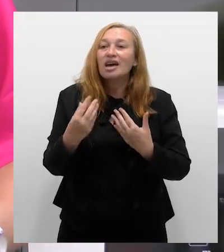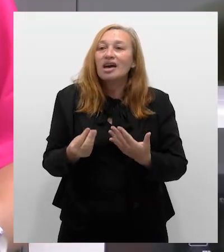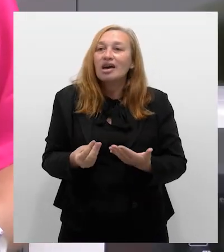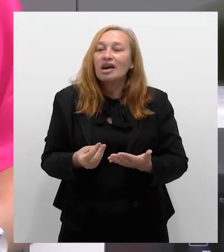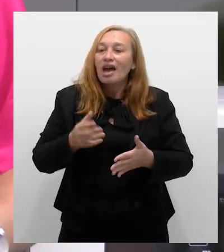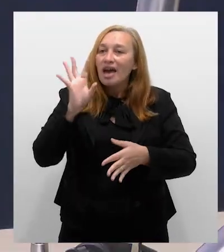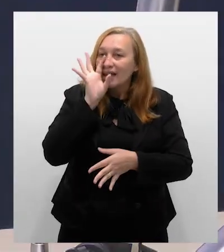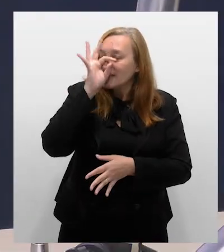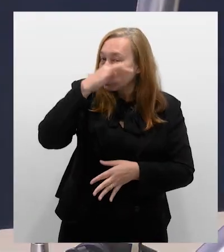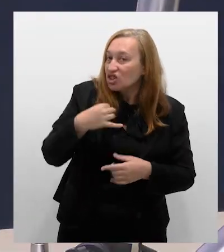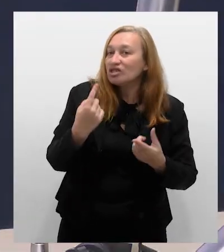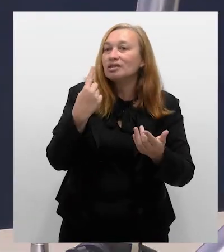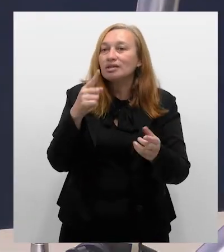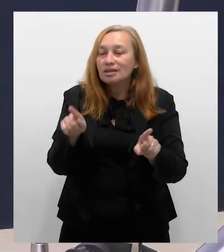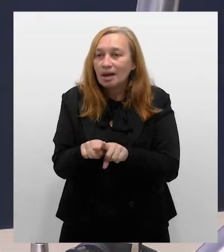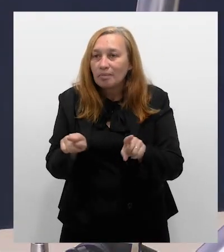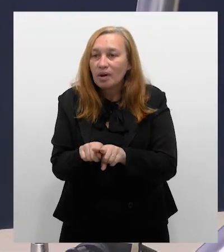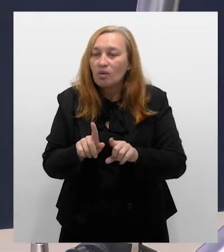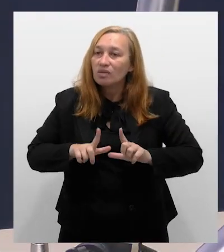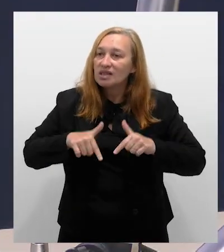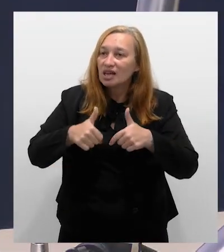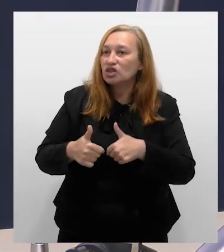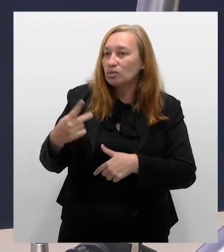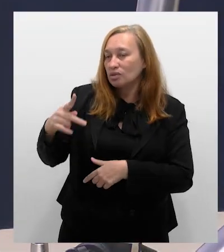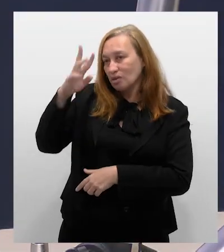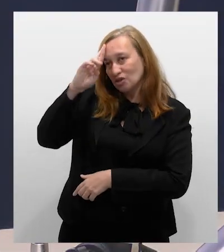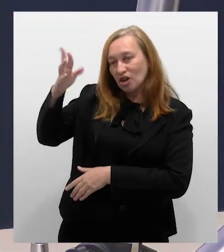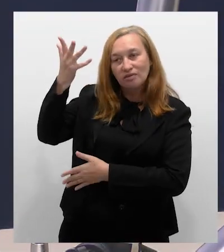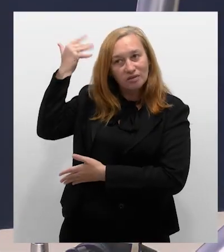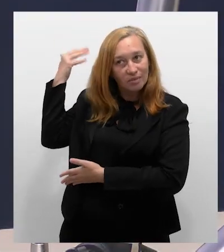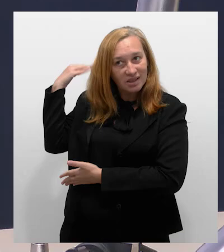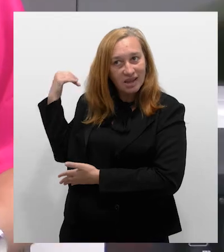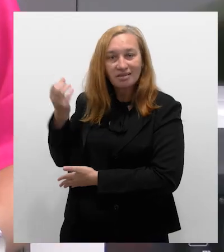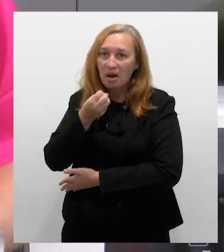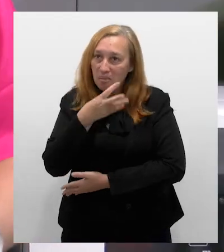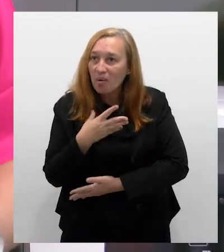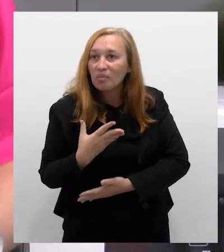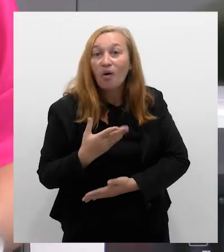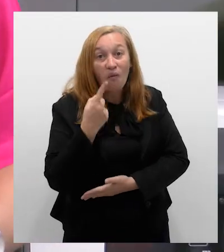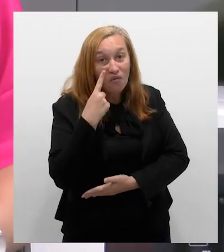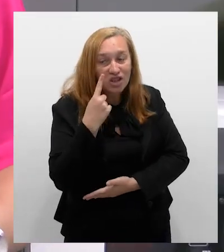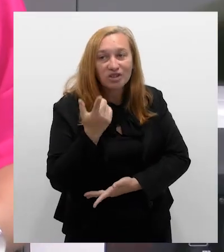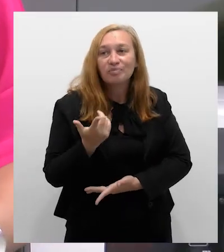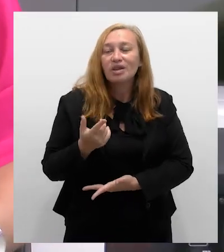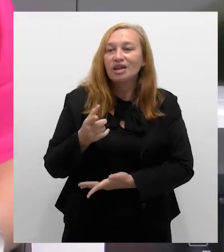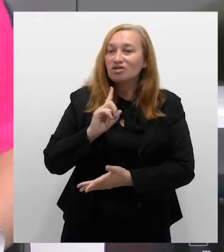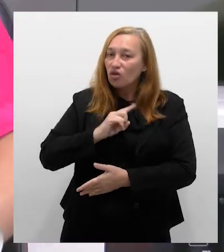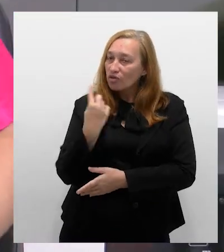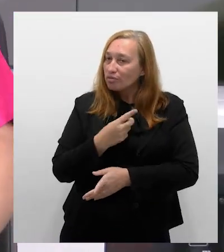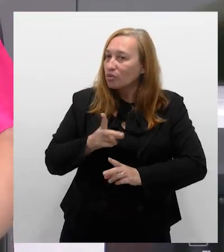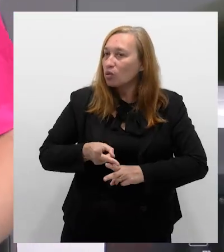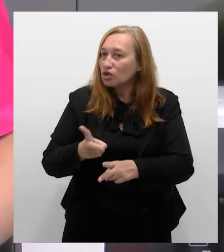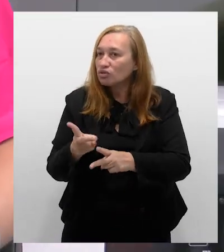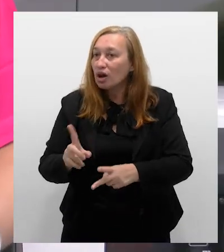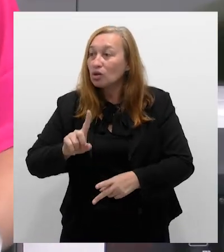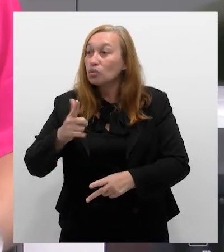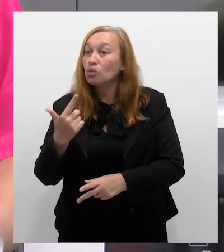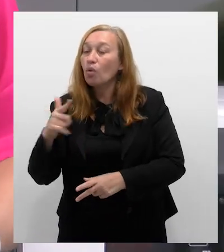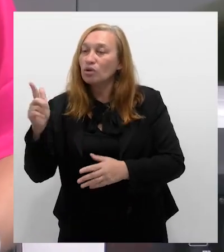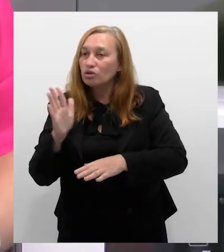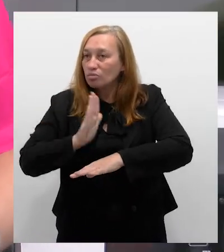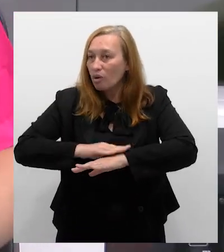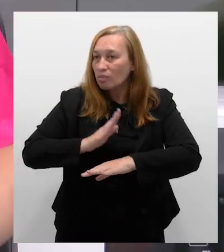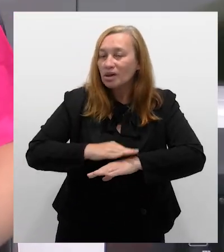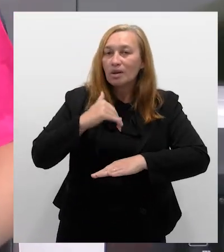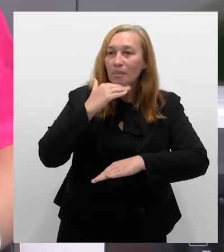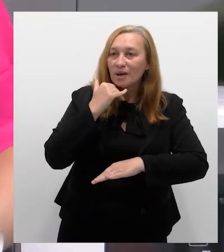né? Permanece. É uma forma de resistir também, como você agiu com seu chefe naquela época. Sim, muito bom. E olha, a gente vai continuar